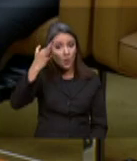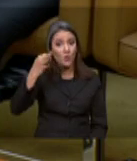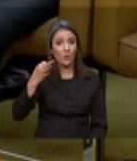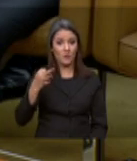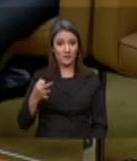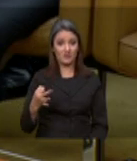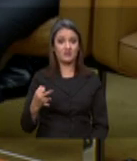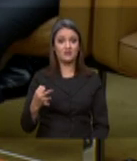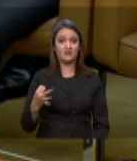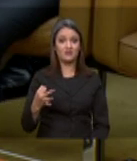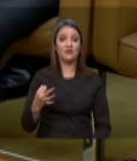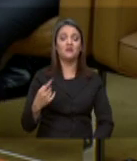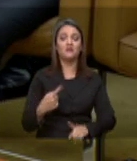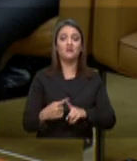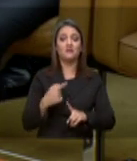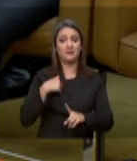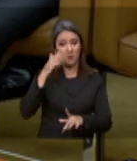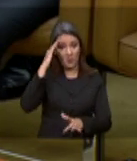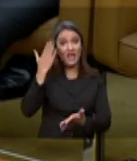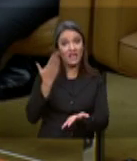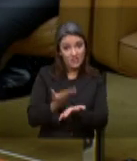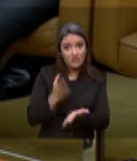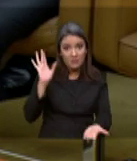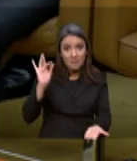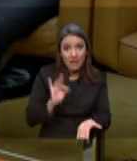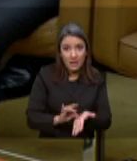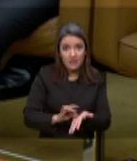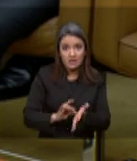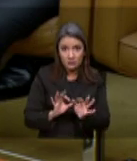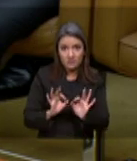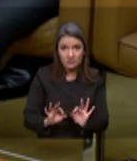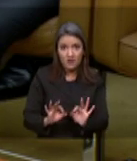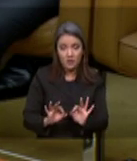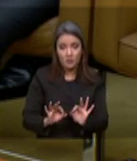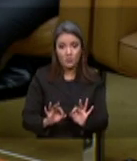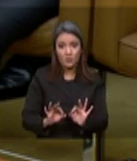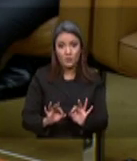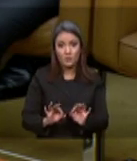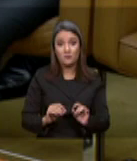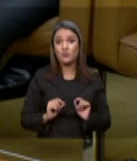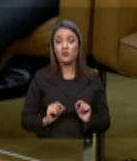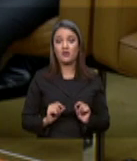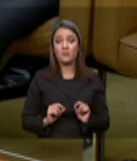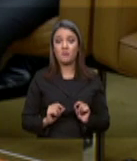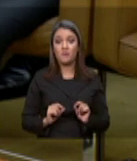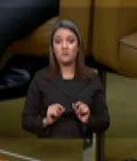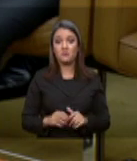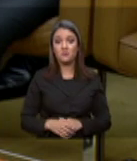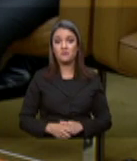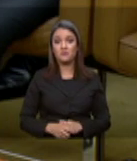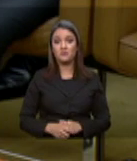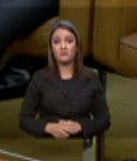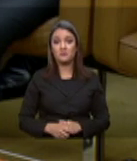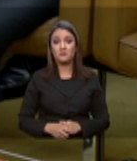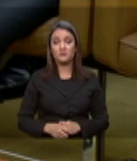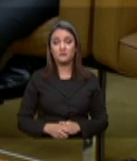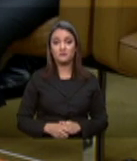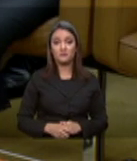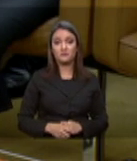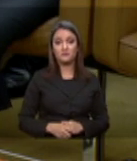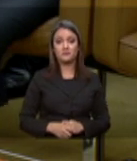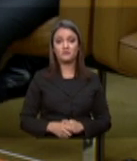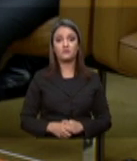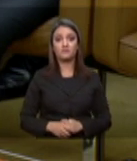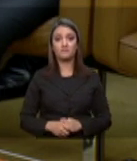acredito mesmo, verdadeiramente, a grande saída, e que